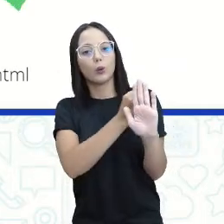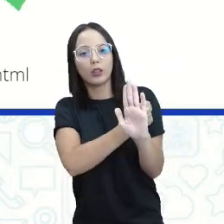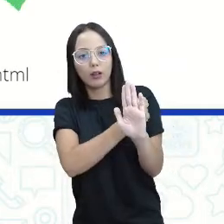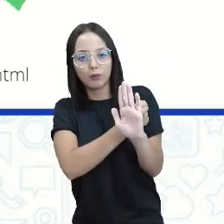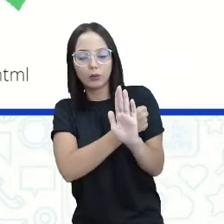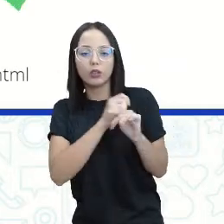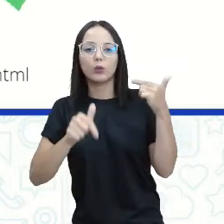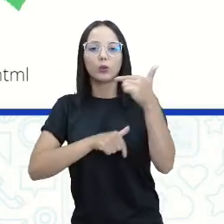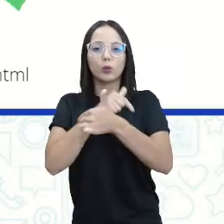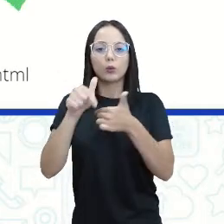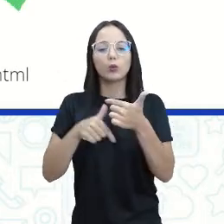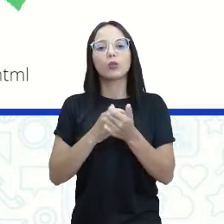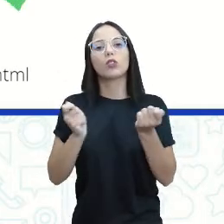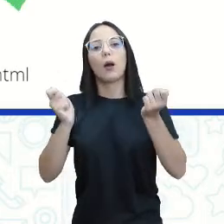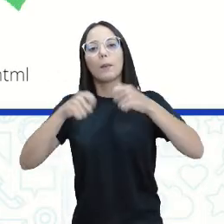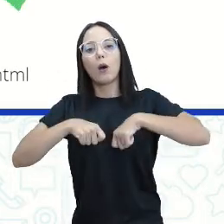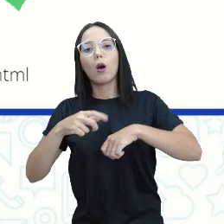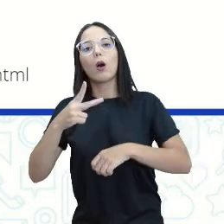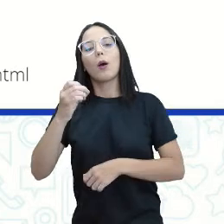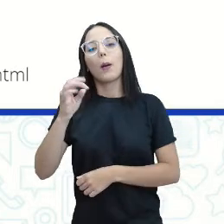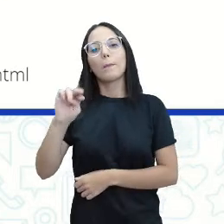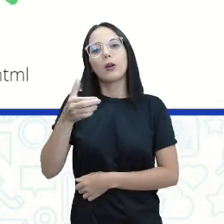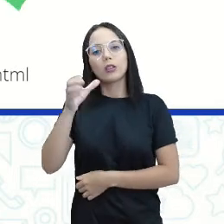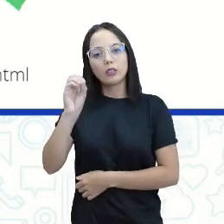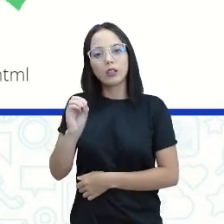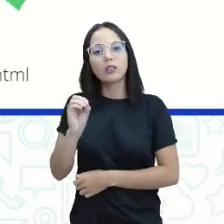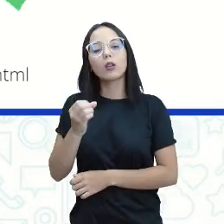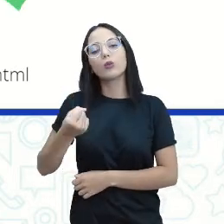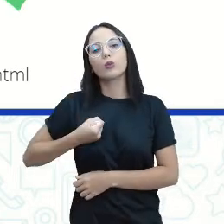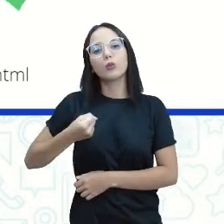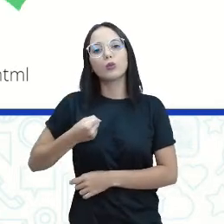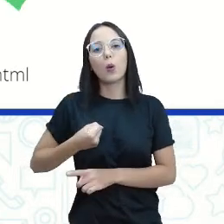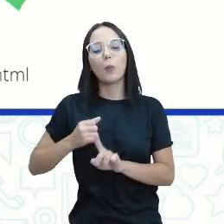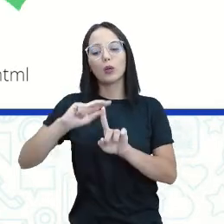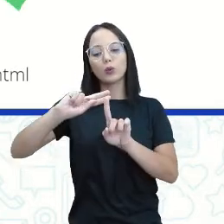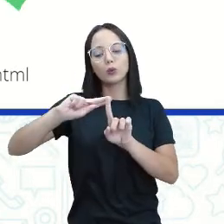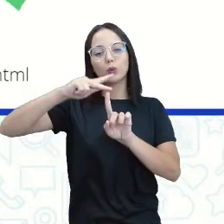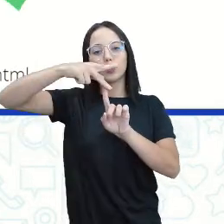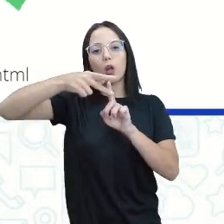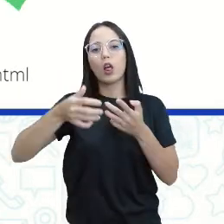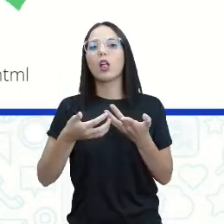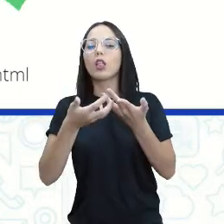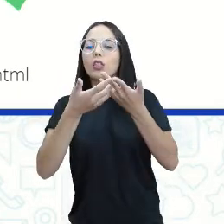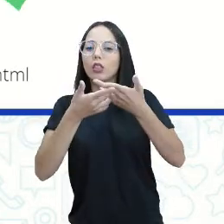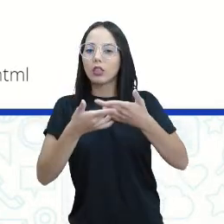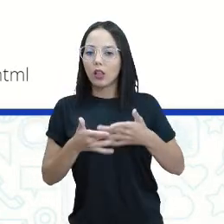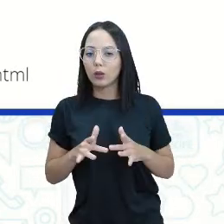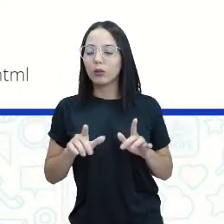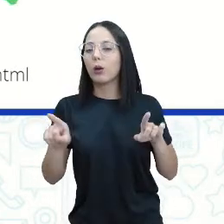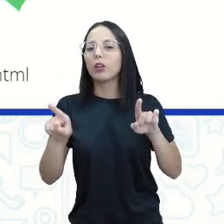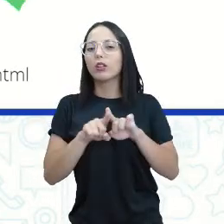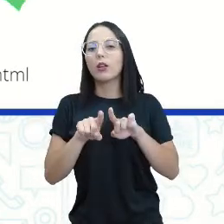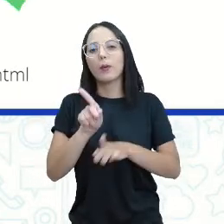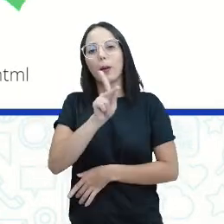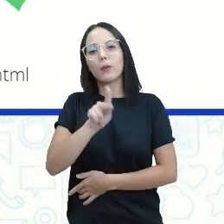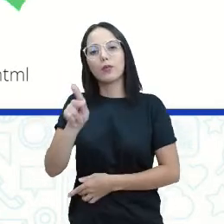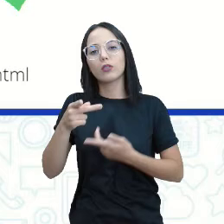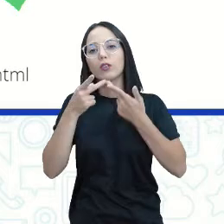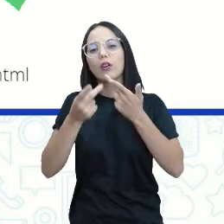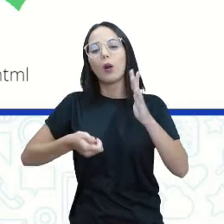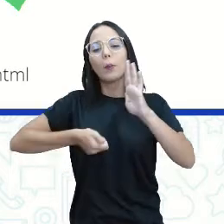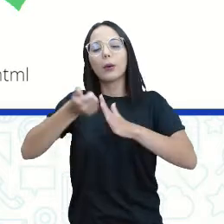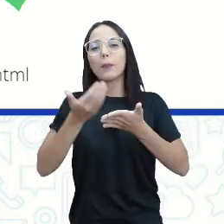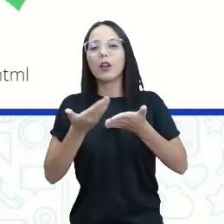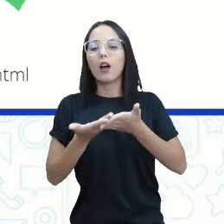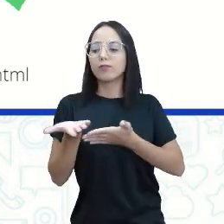gente trabalha com potenciação exclusivamente com números naturais. Mas é também um pouco do que a professora Briane falou na primeira